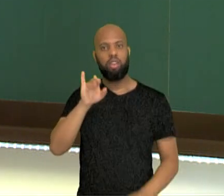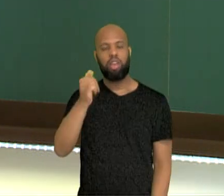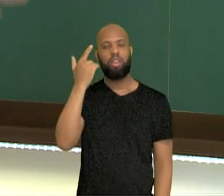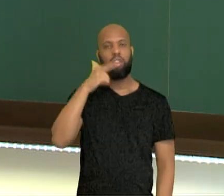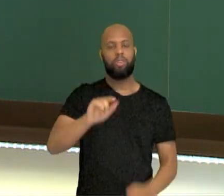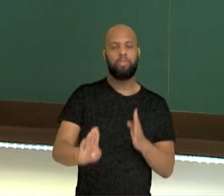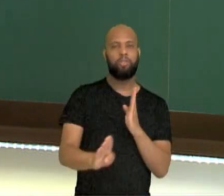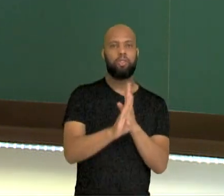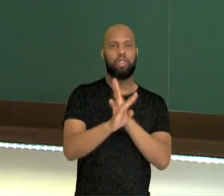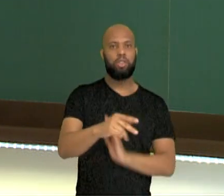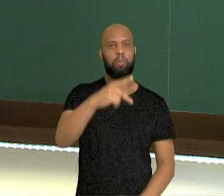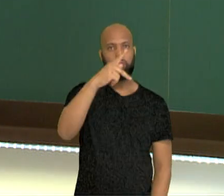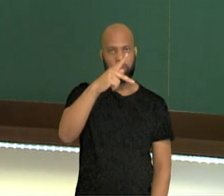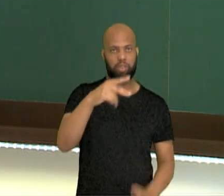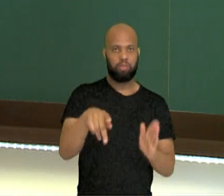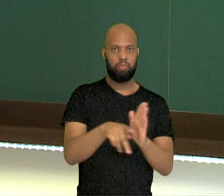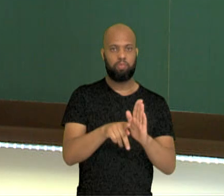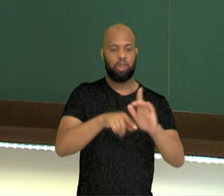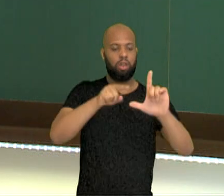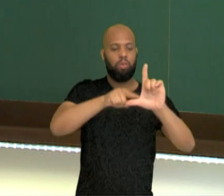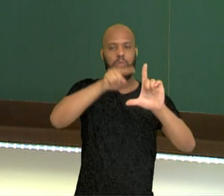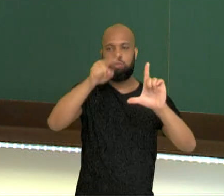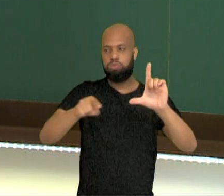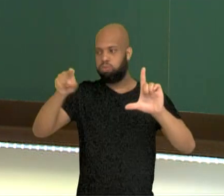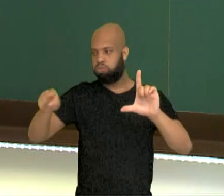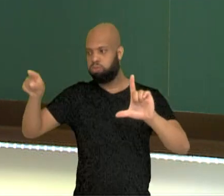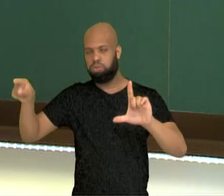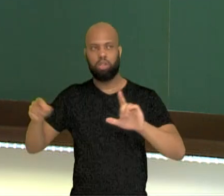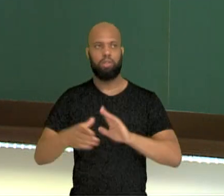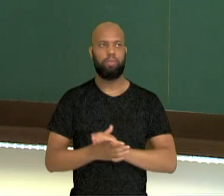determinar o período de uma senoide.